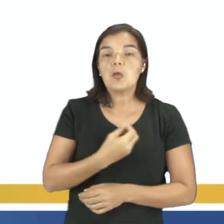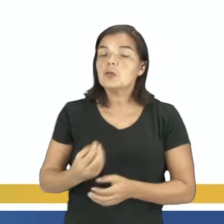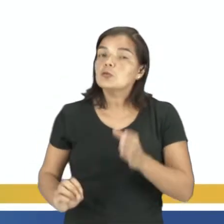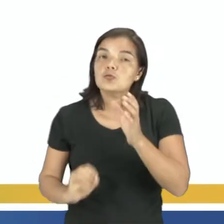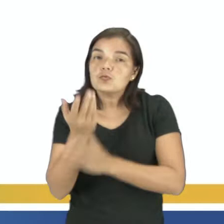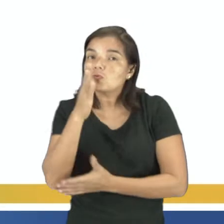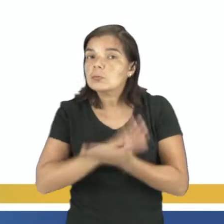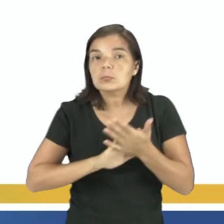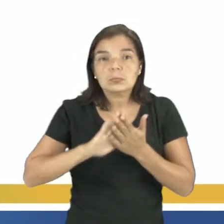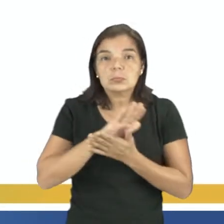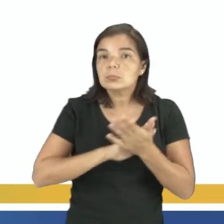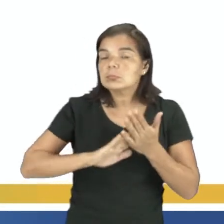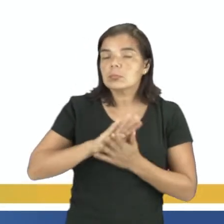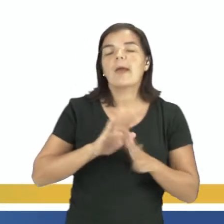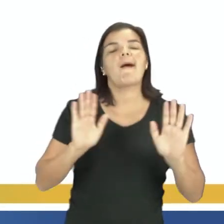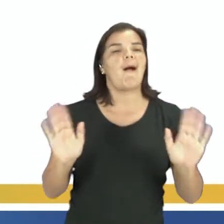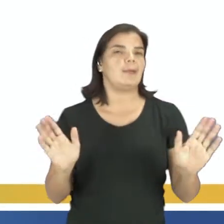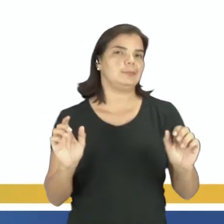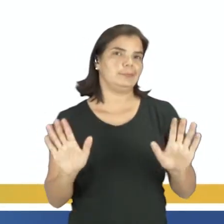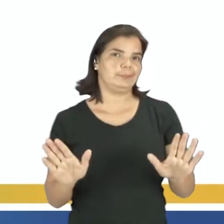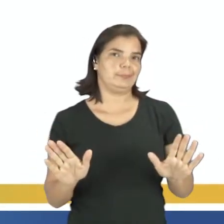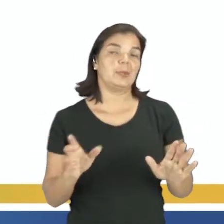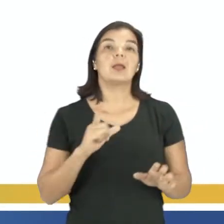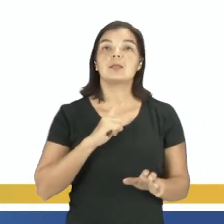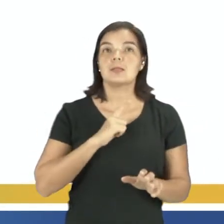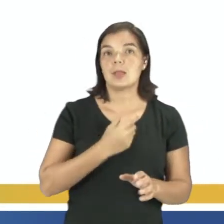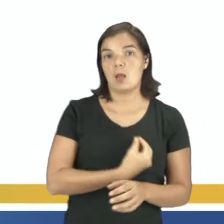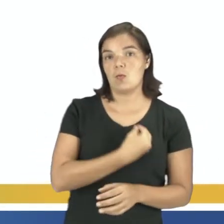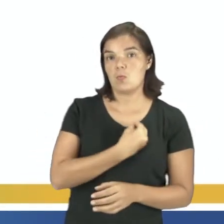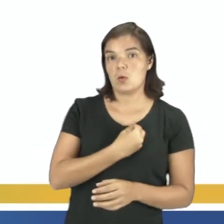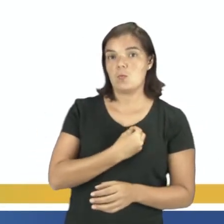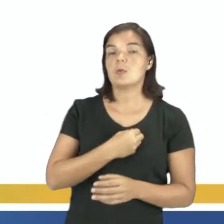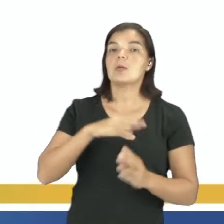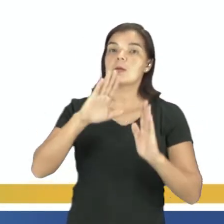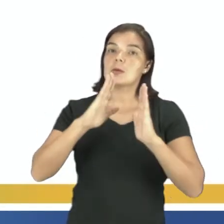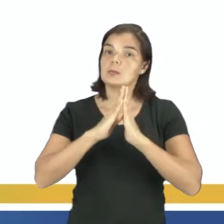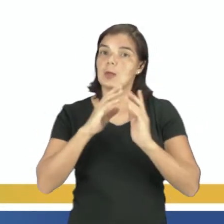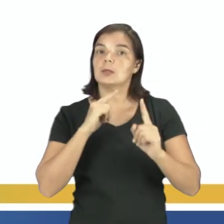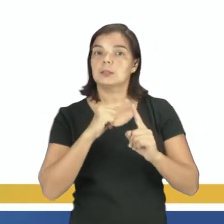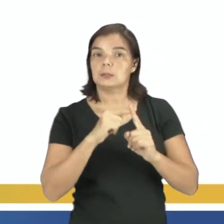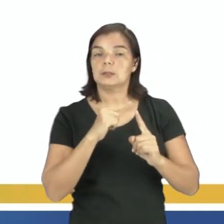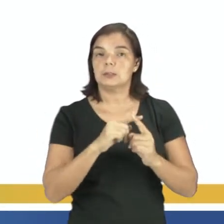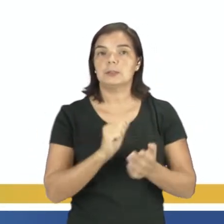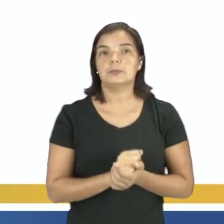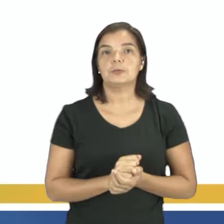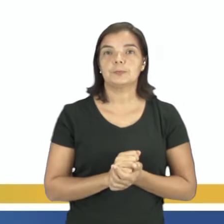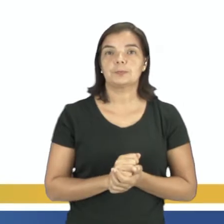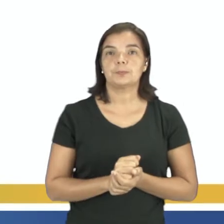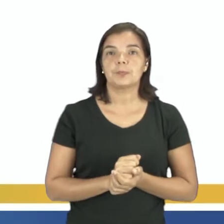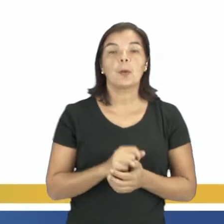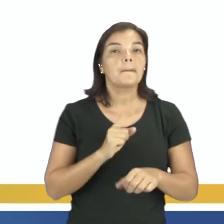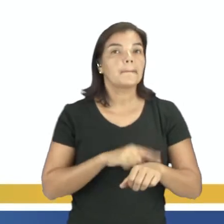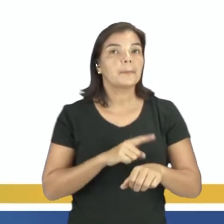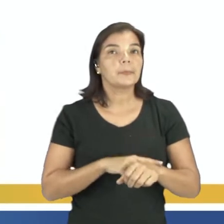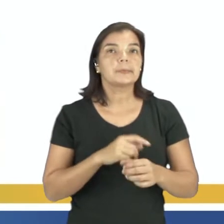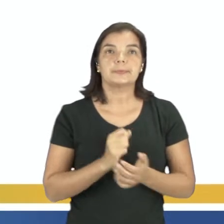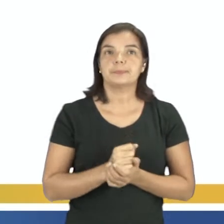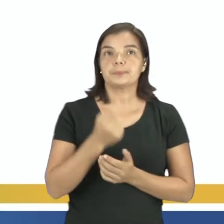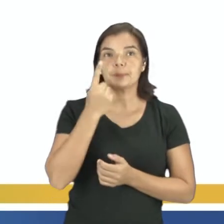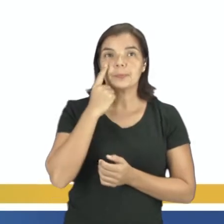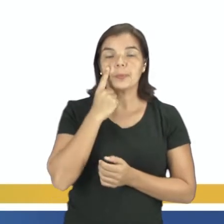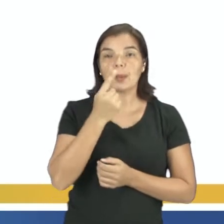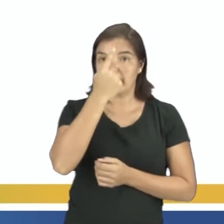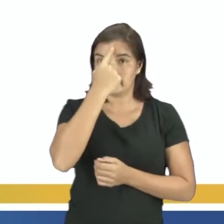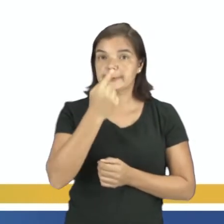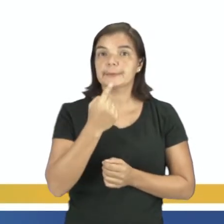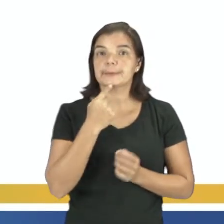nada. Não há. Ah, tá. Primeiro tem o existencialismo cristão, do Kierkegaard, mas não vamos entrar por aí que não dá tempo. Ó, vejam essa